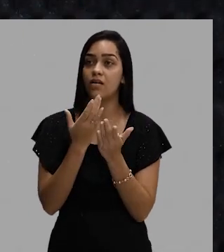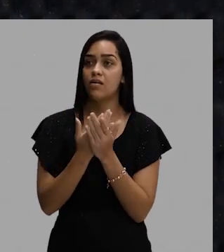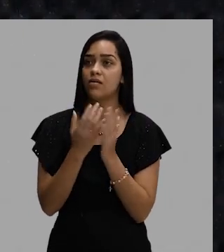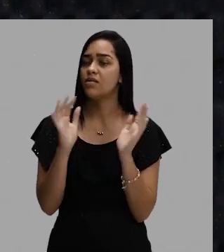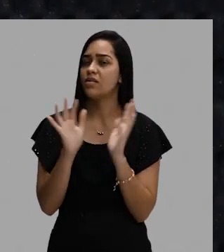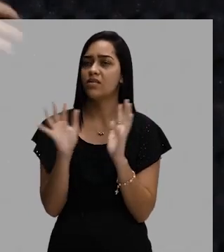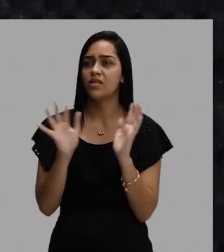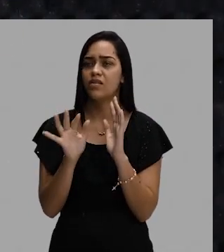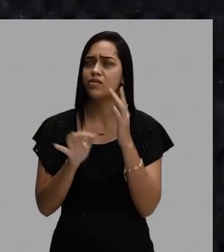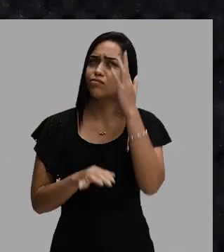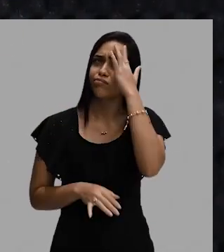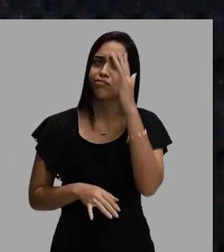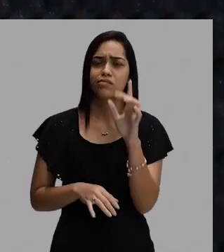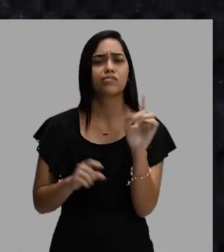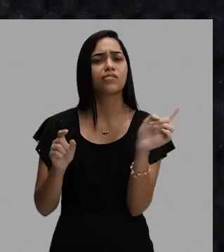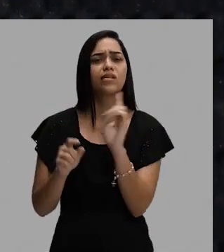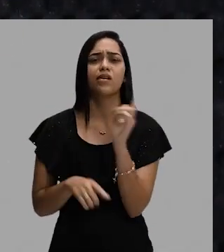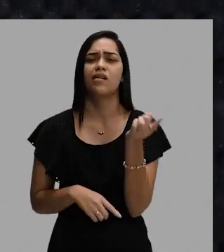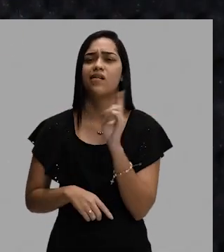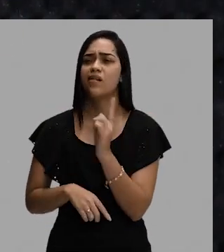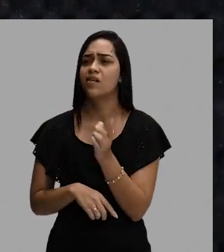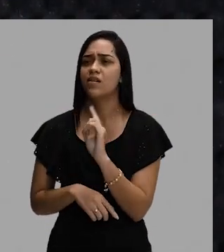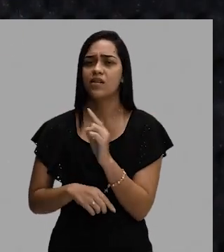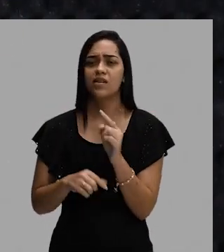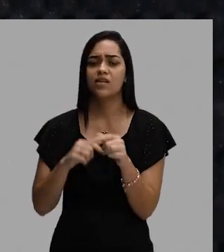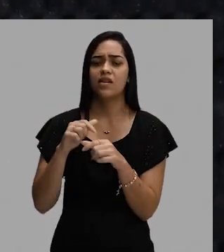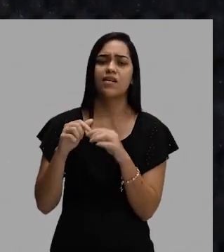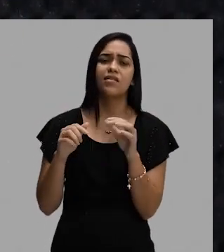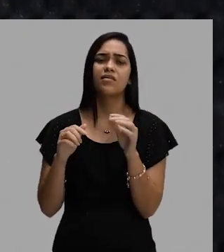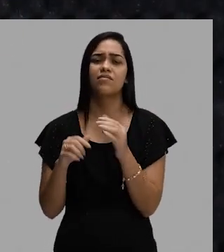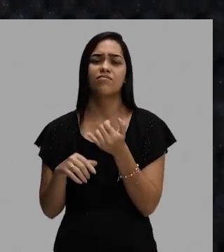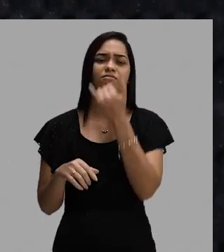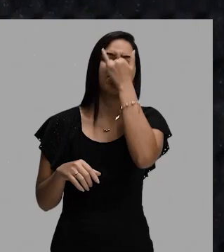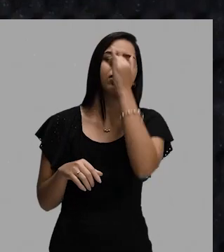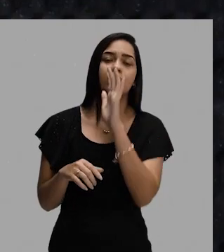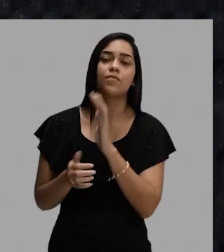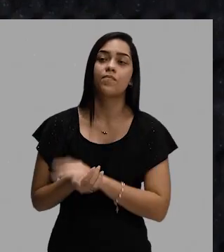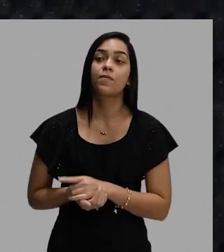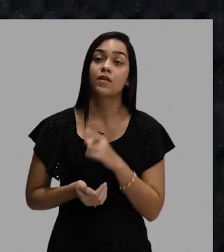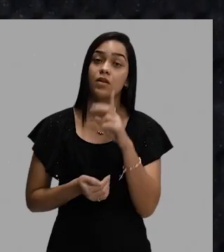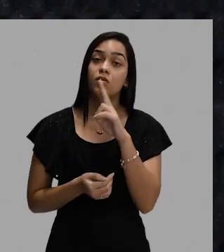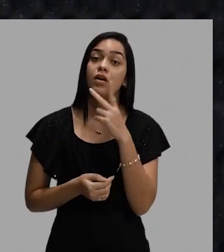tá? Isso é hipotético. Ninguém faz isso. Ninguém enrola, não. Você usa